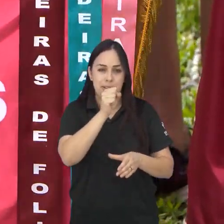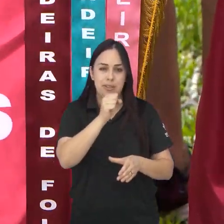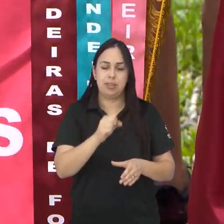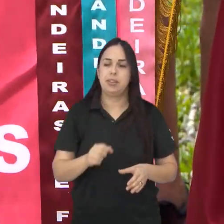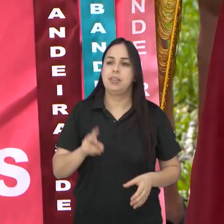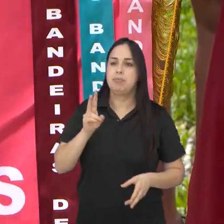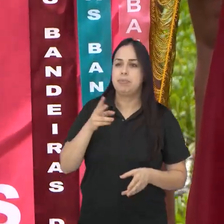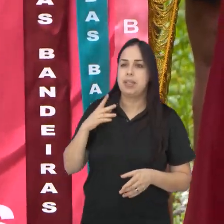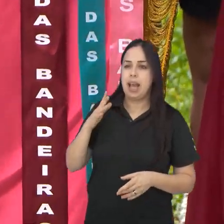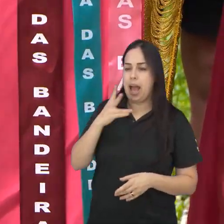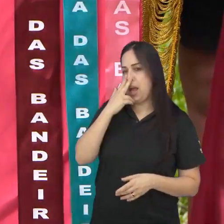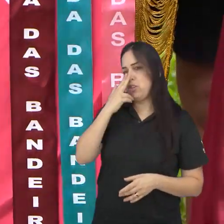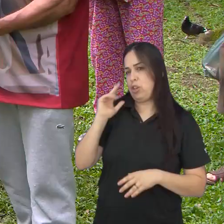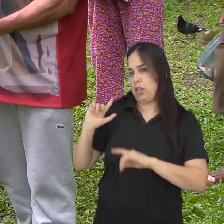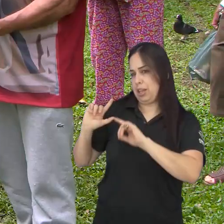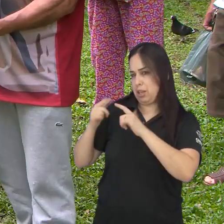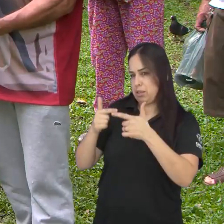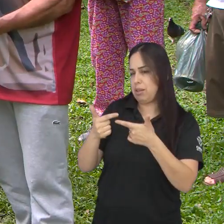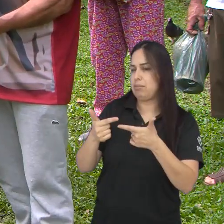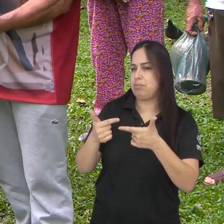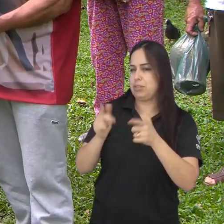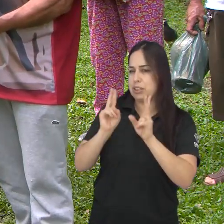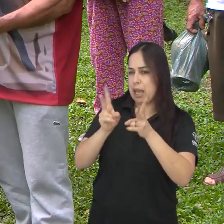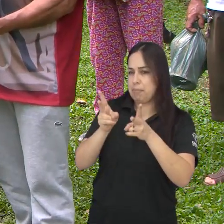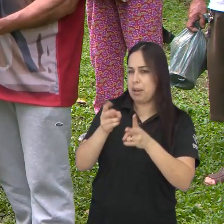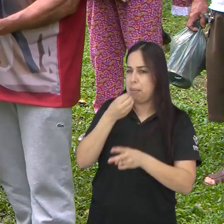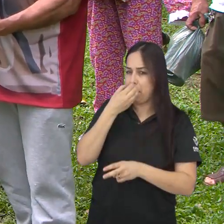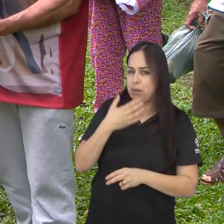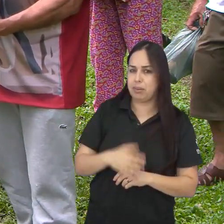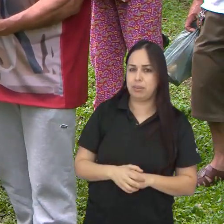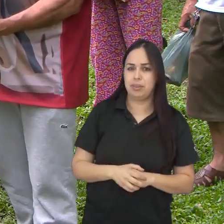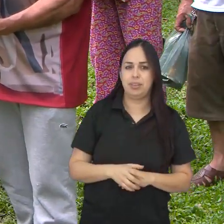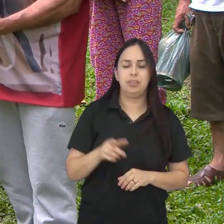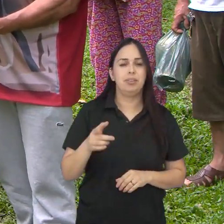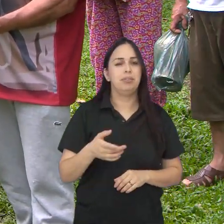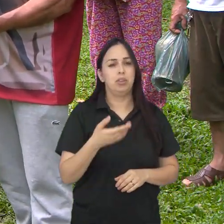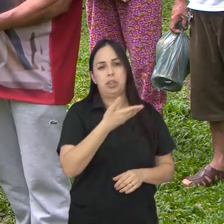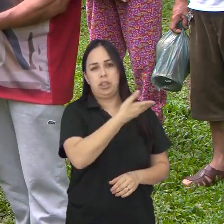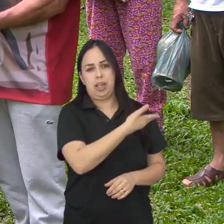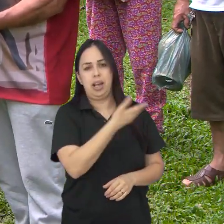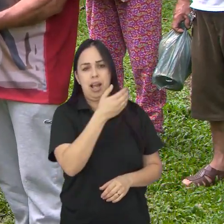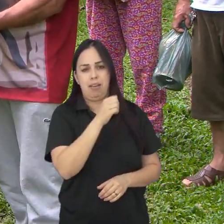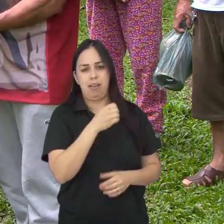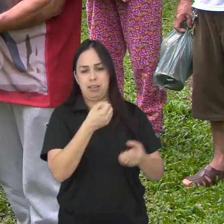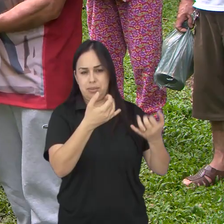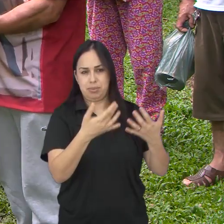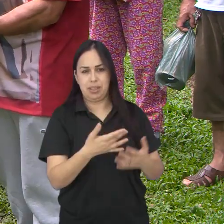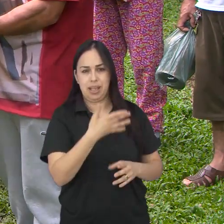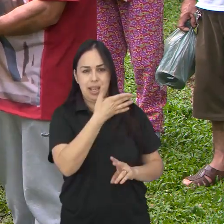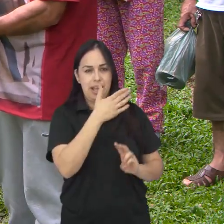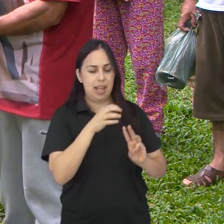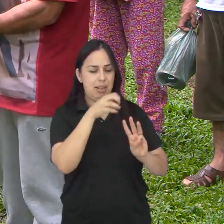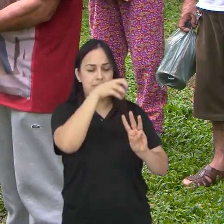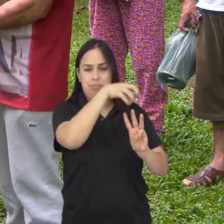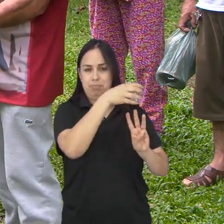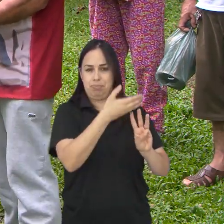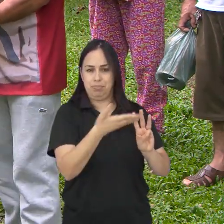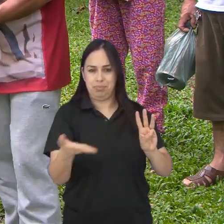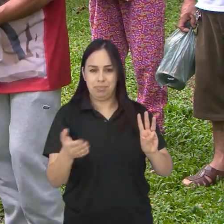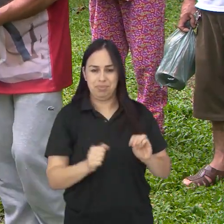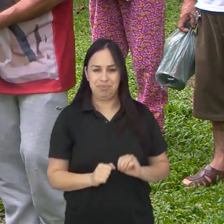Vocês acham importante manter essas tradições vivas? Sim, com certeza. Vou deixar o senhor Abelardo falar um pouquinho aqui. Ele que é o